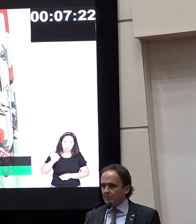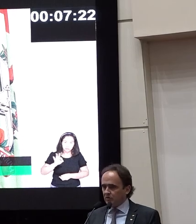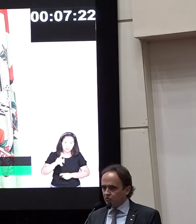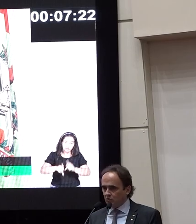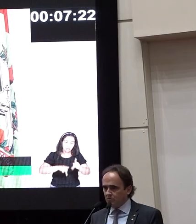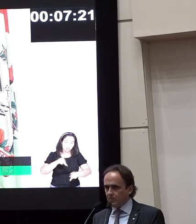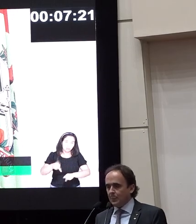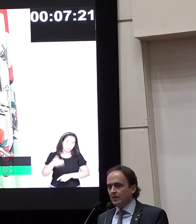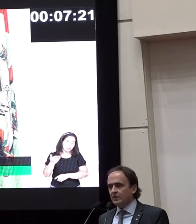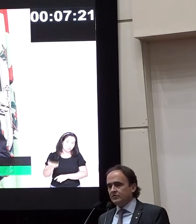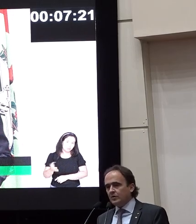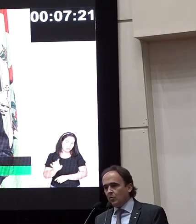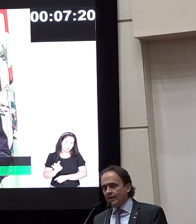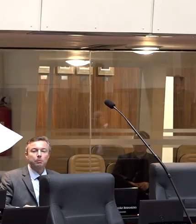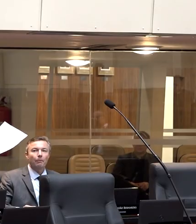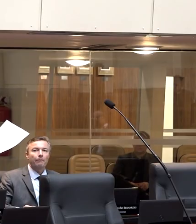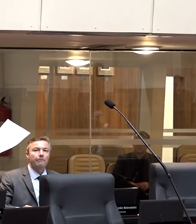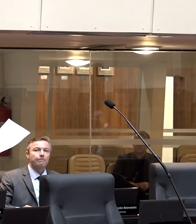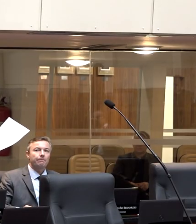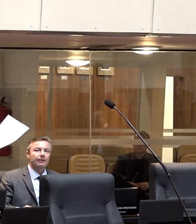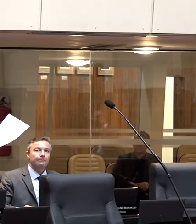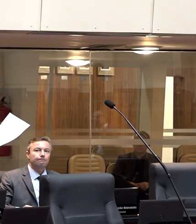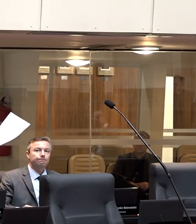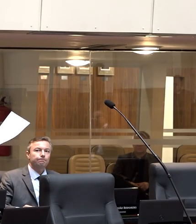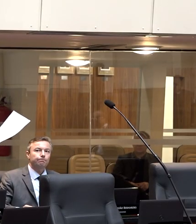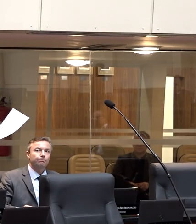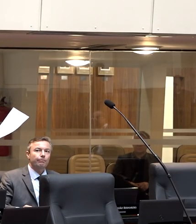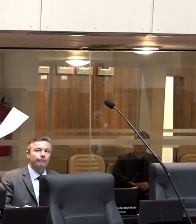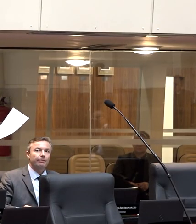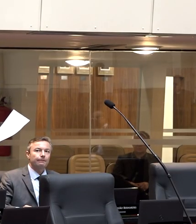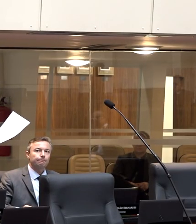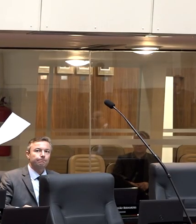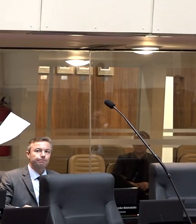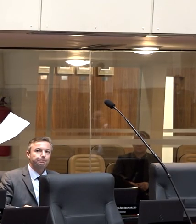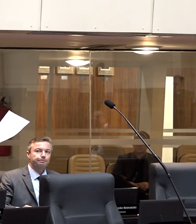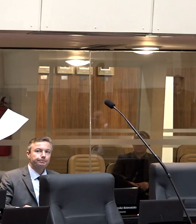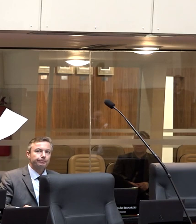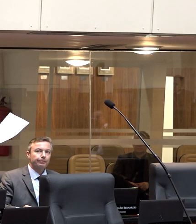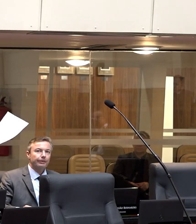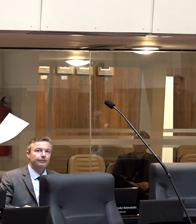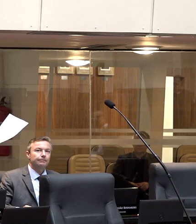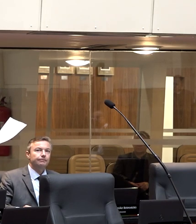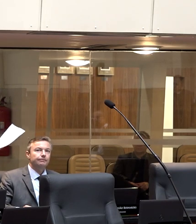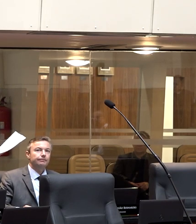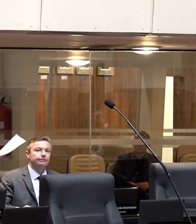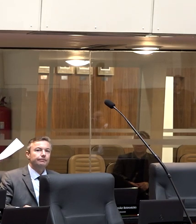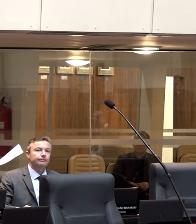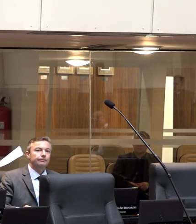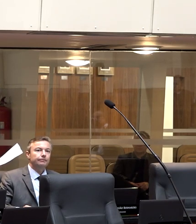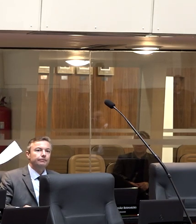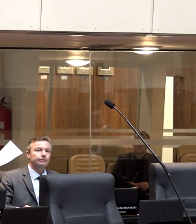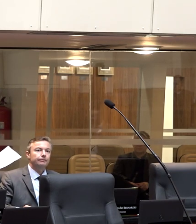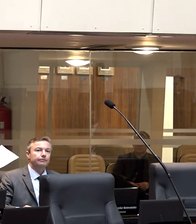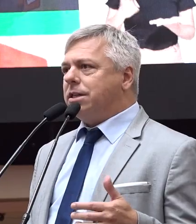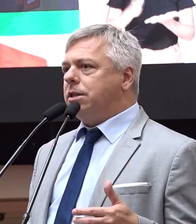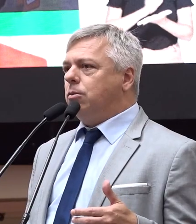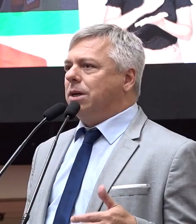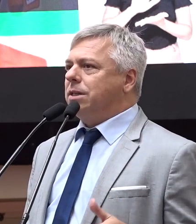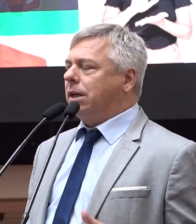paralisação de obras nas rodovias estaduais foi tema de manifestações de diversos parlamentares durante sessão ordinária desta